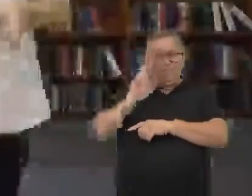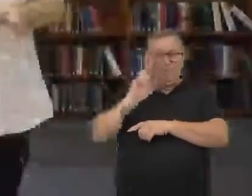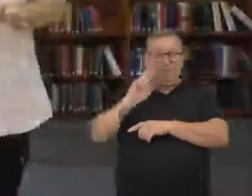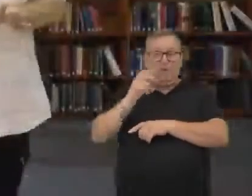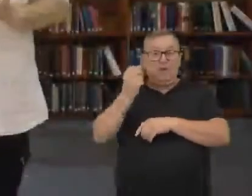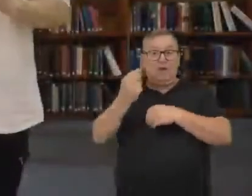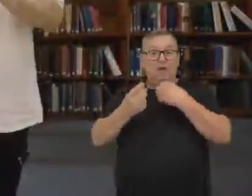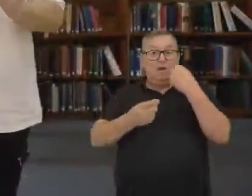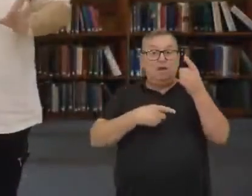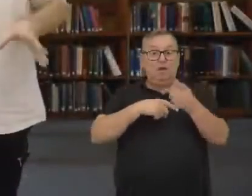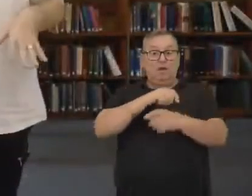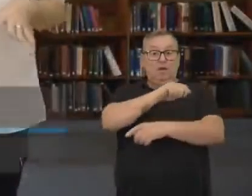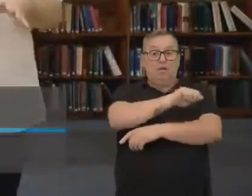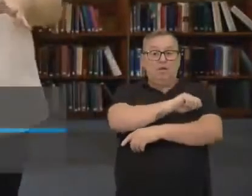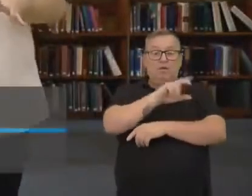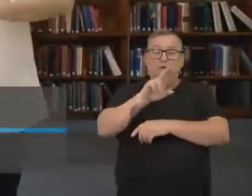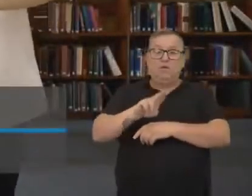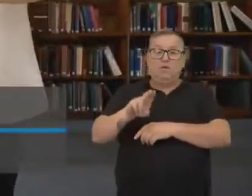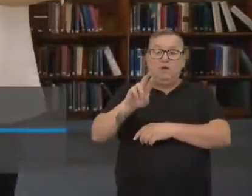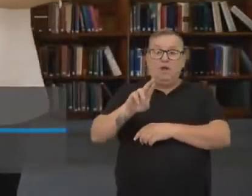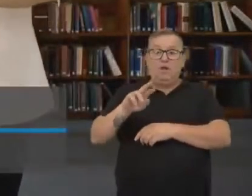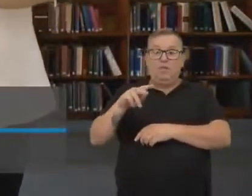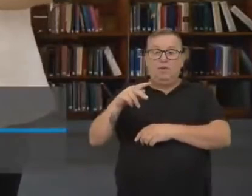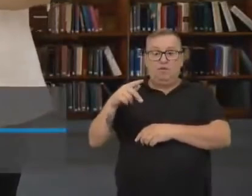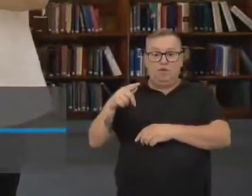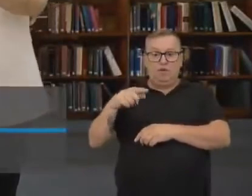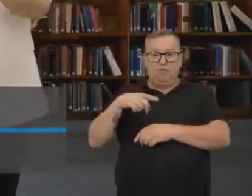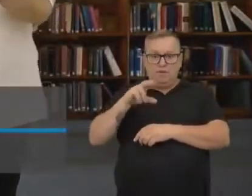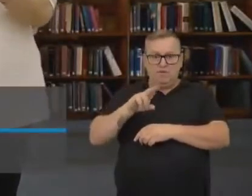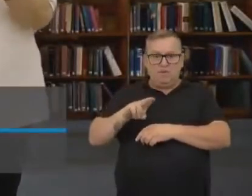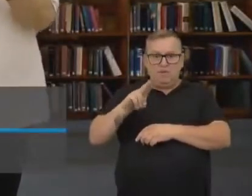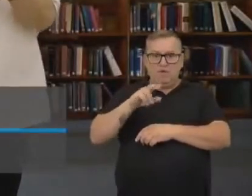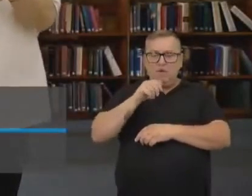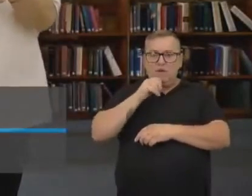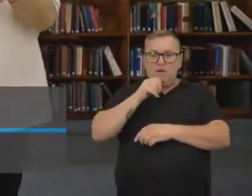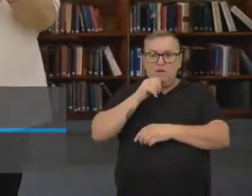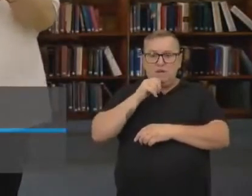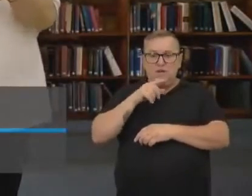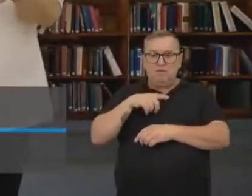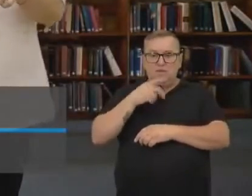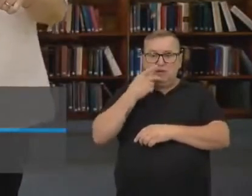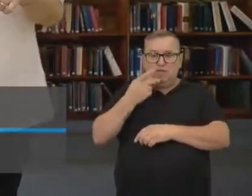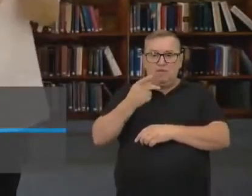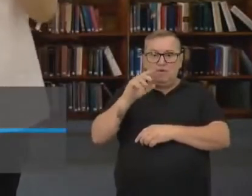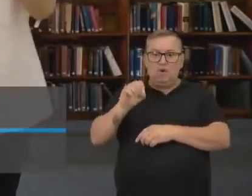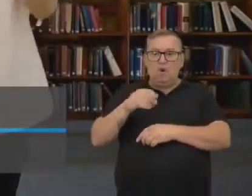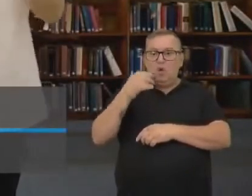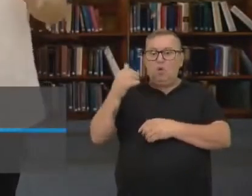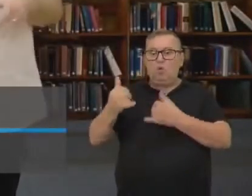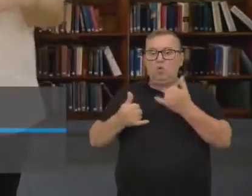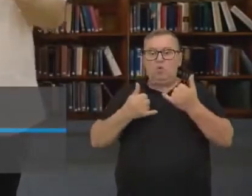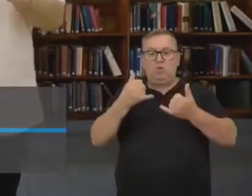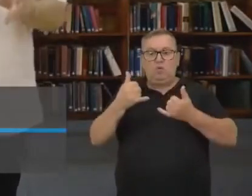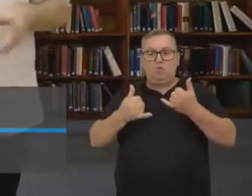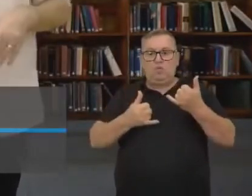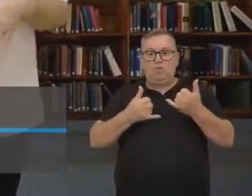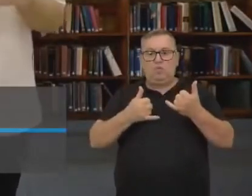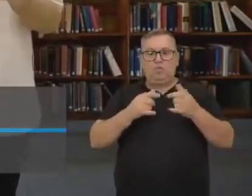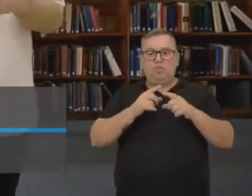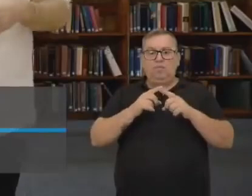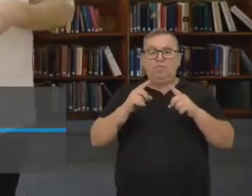alguns alunos colocaram que já usam o RPG, Sim. mas você usa, por exemplo, o RPG, como a gente está falando aqui, ou um jogo